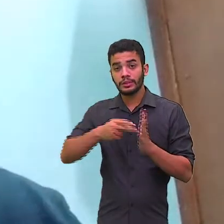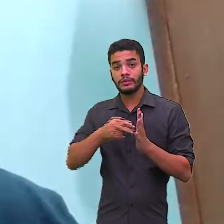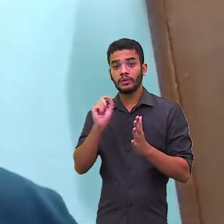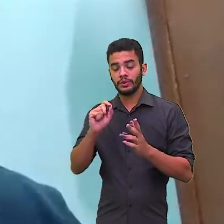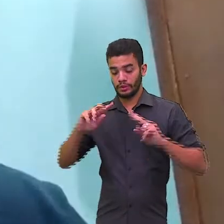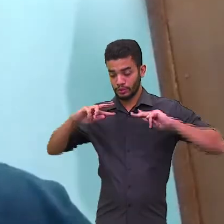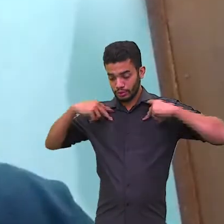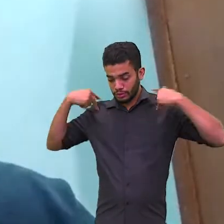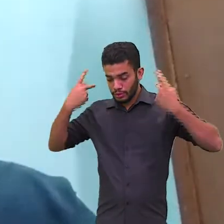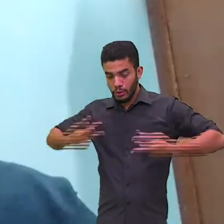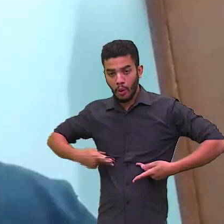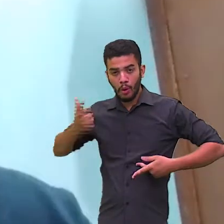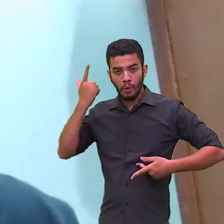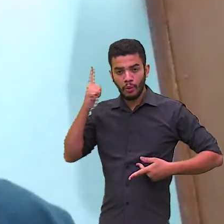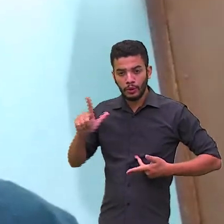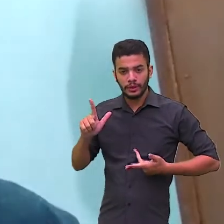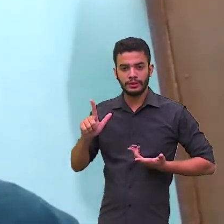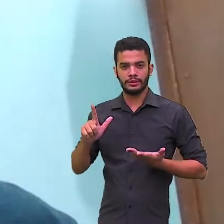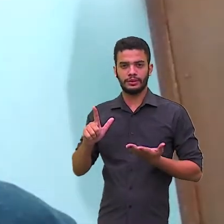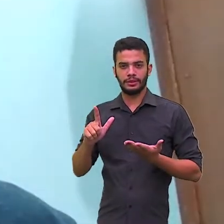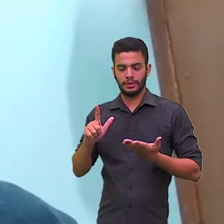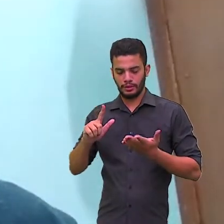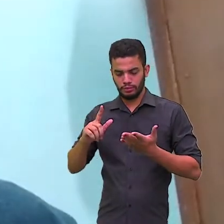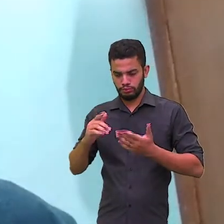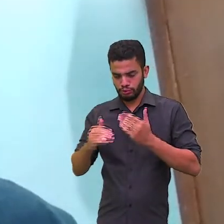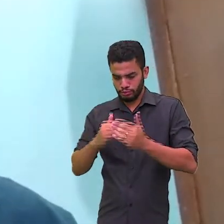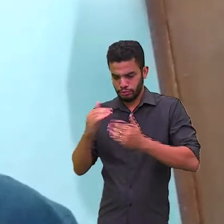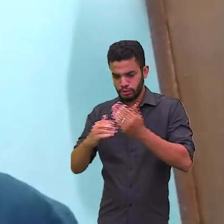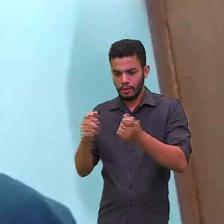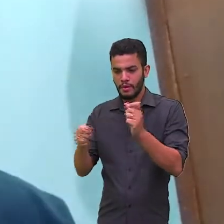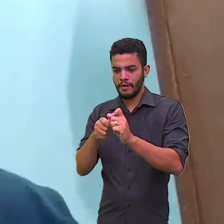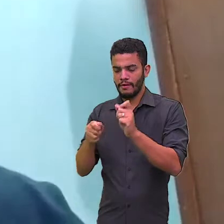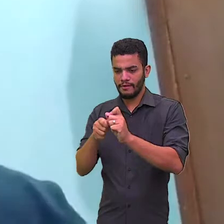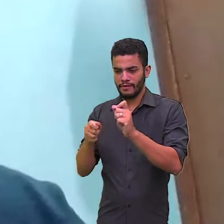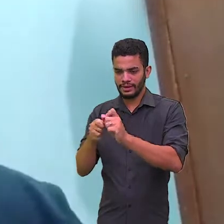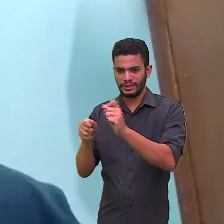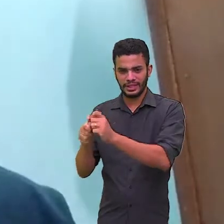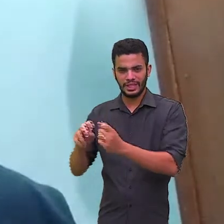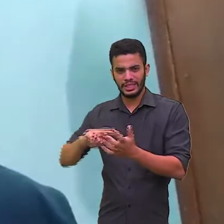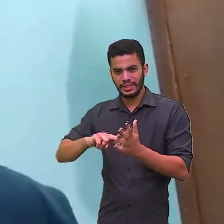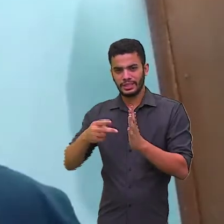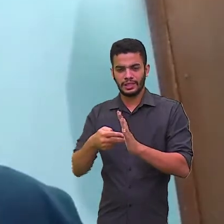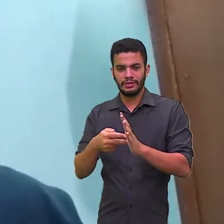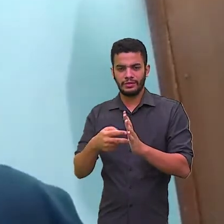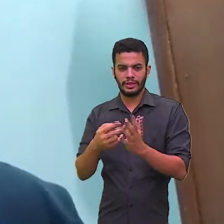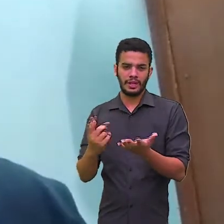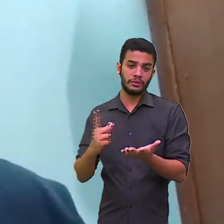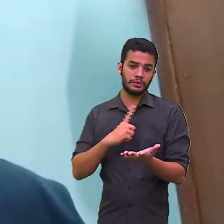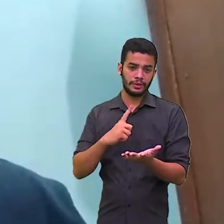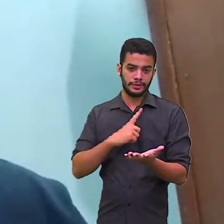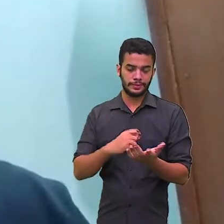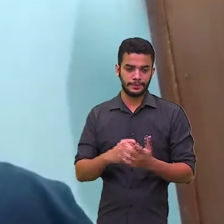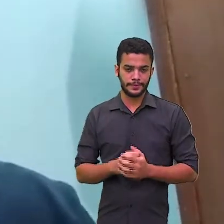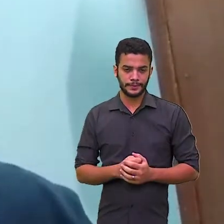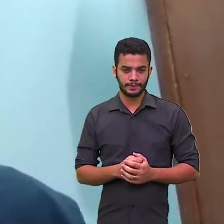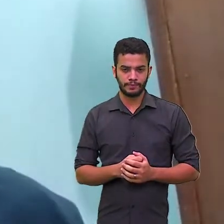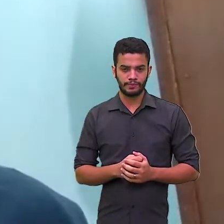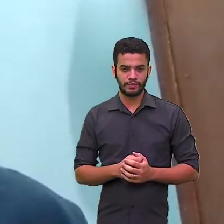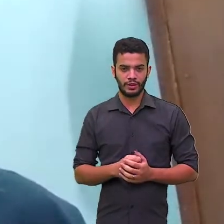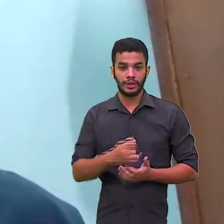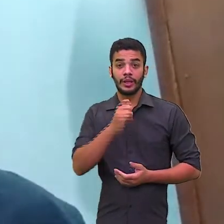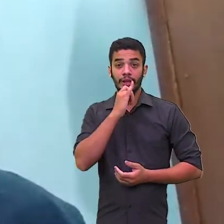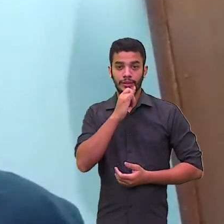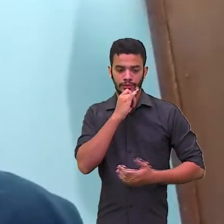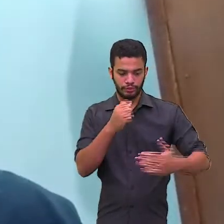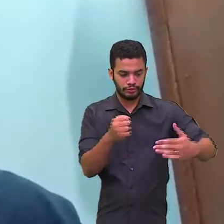constrói e que dá um significado. Um exemplo muito simples disso, às vezes, é a arte